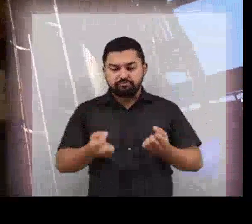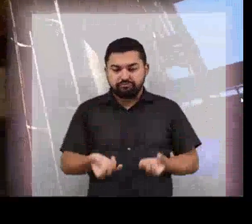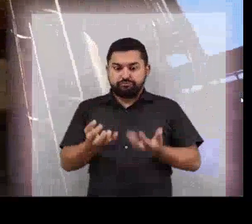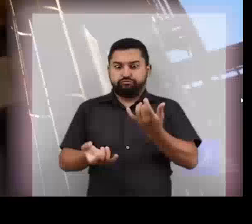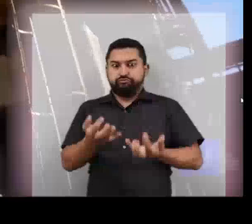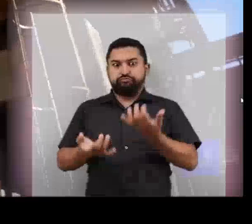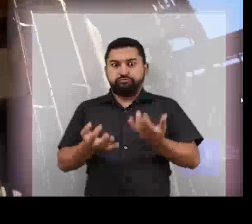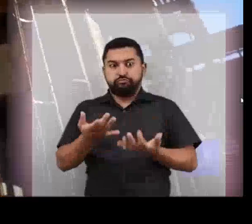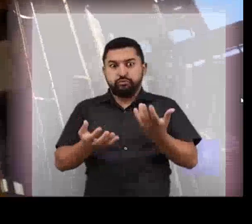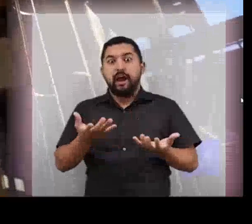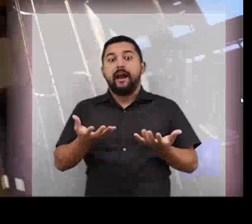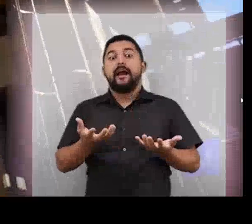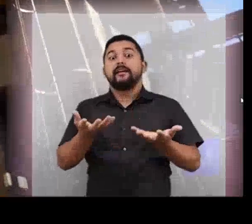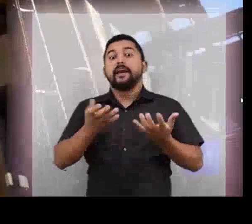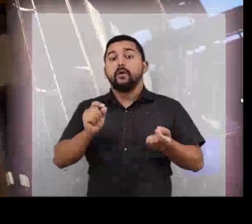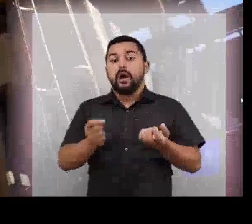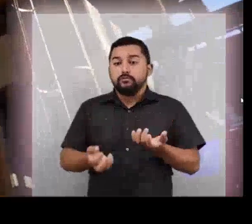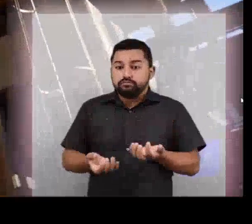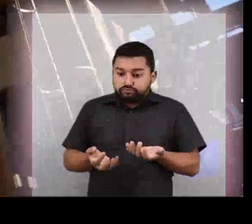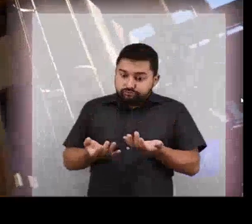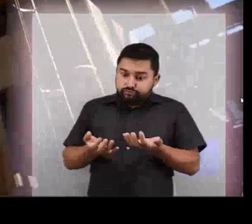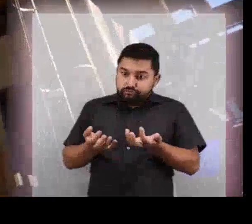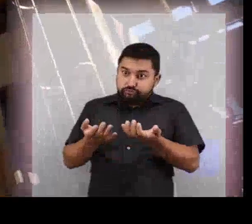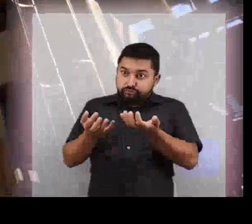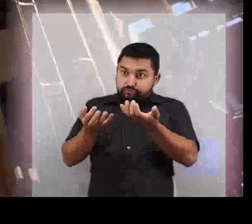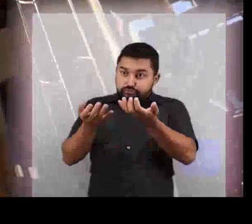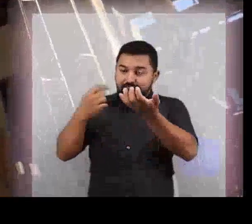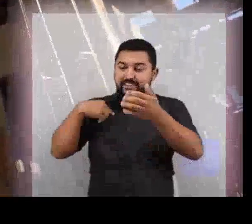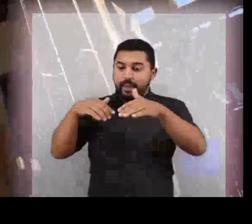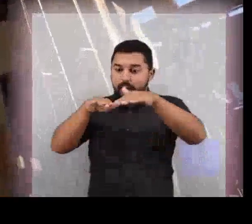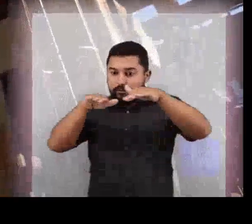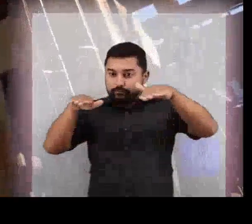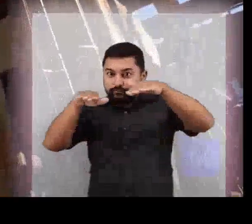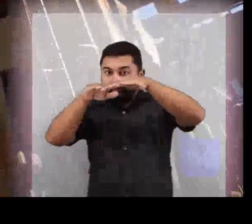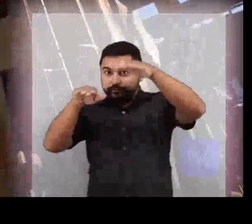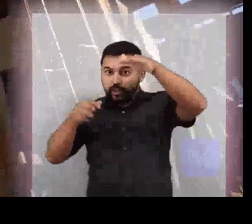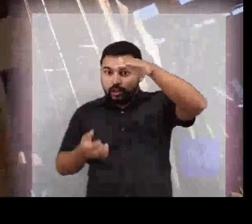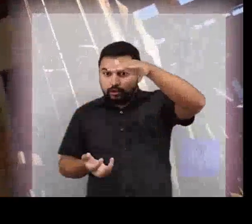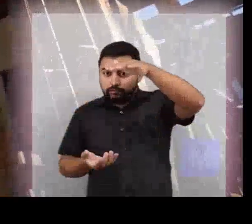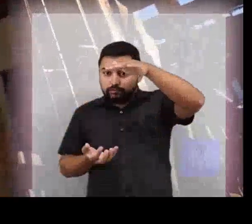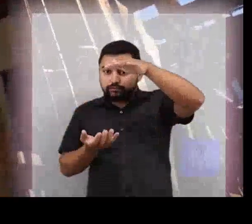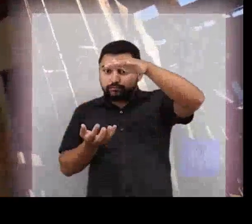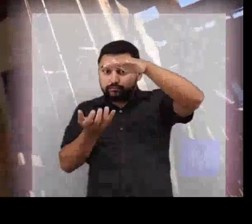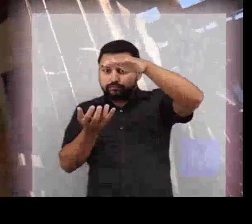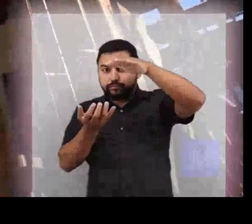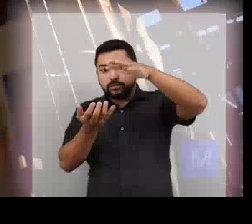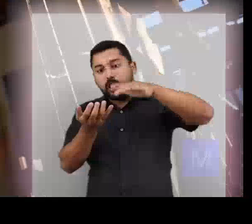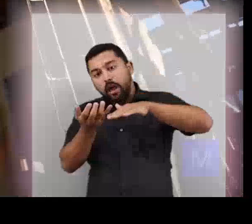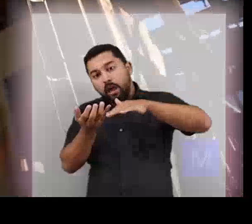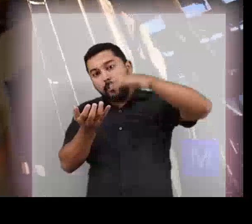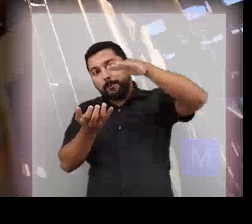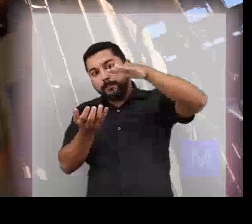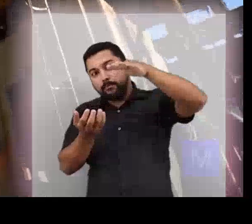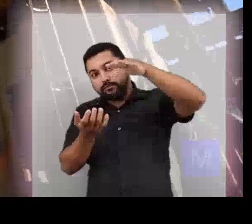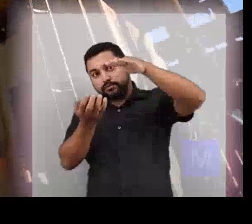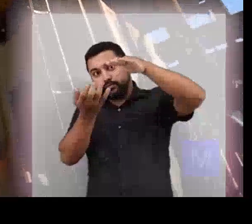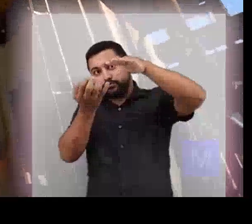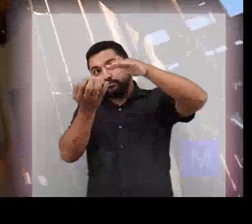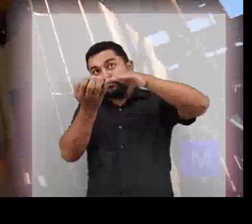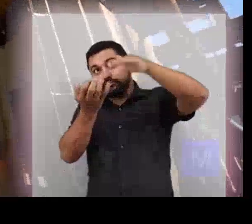virou vapor e vai querer subir. E no caminho ela vai batendo nos pratos. Então a temperatura de cada andar vai